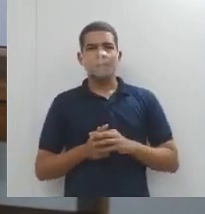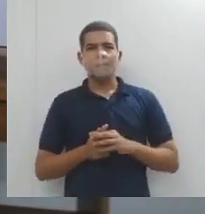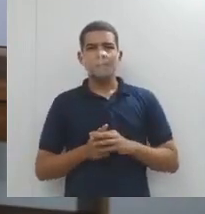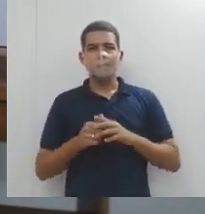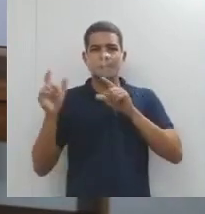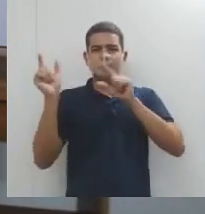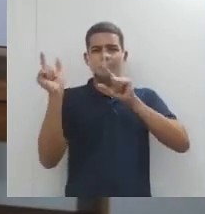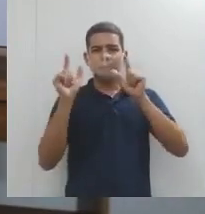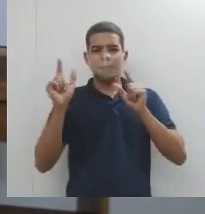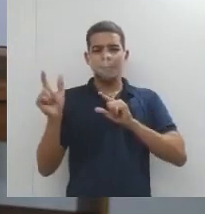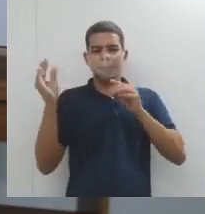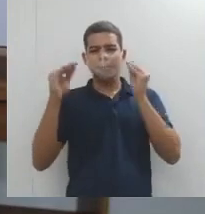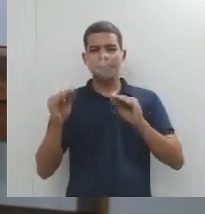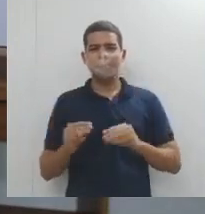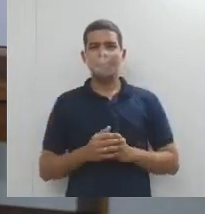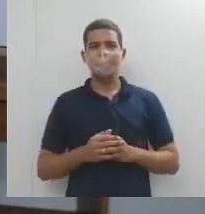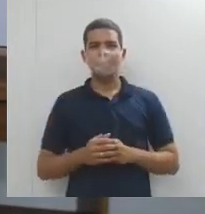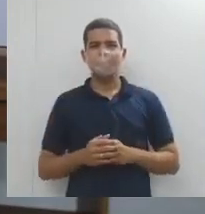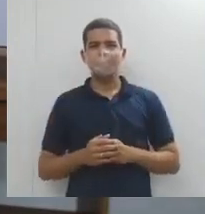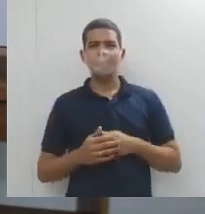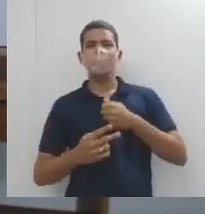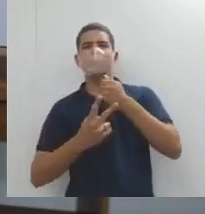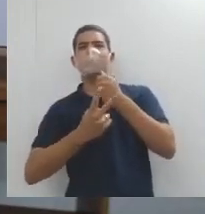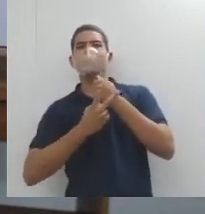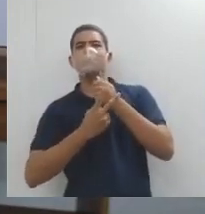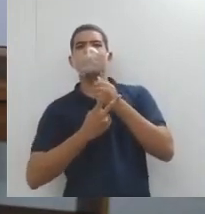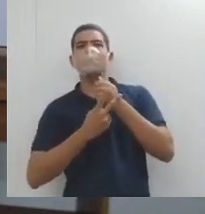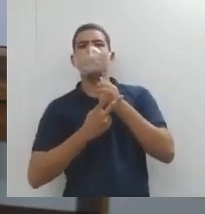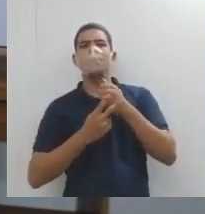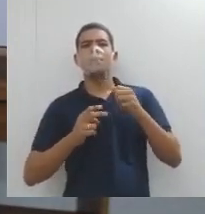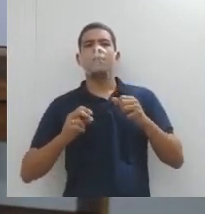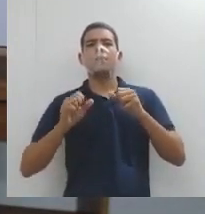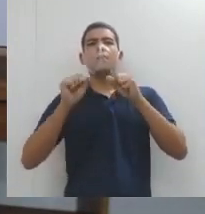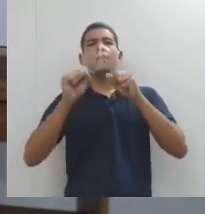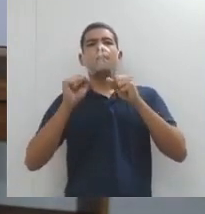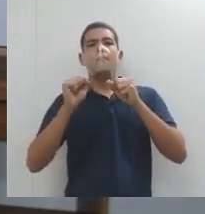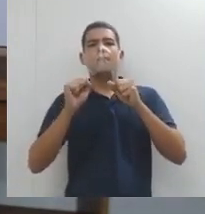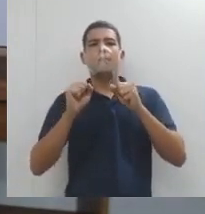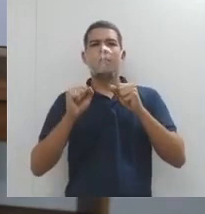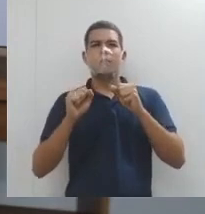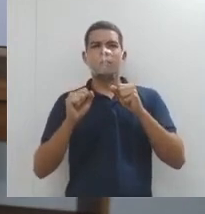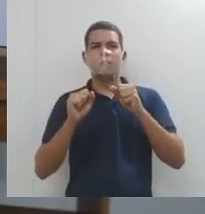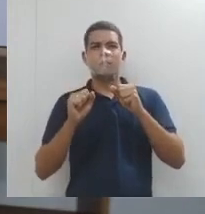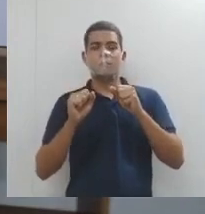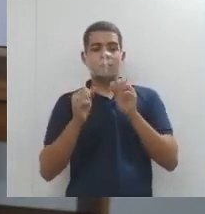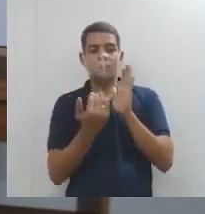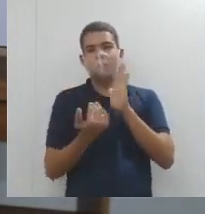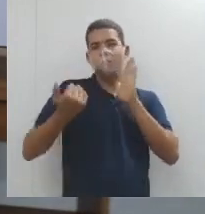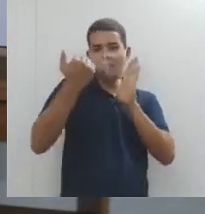deixa eu botar tudinho aqui logo. Esses verbos, eles podem exigir adjuntos